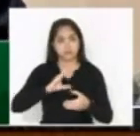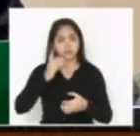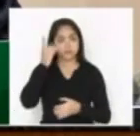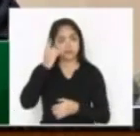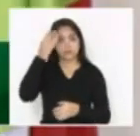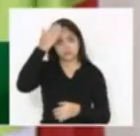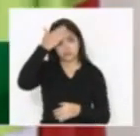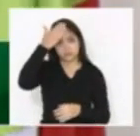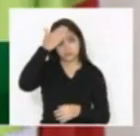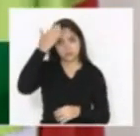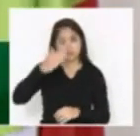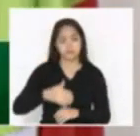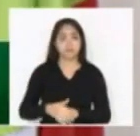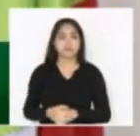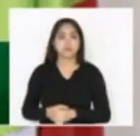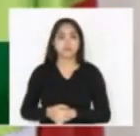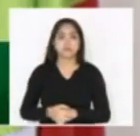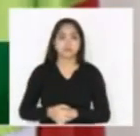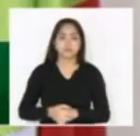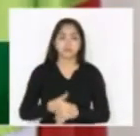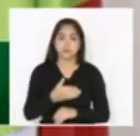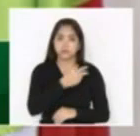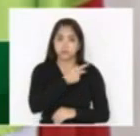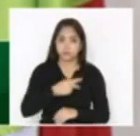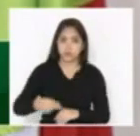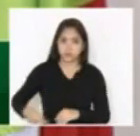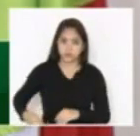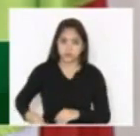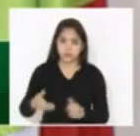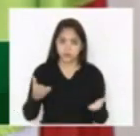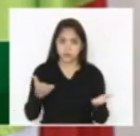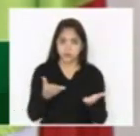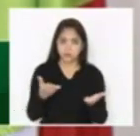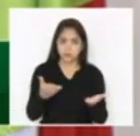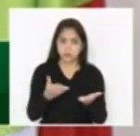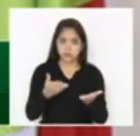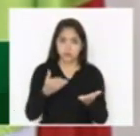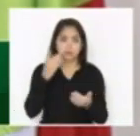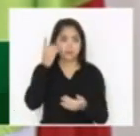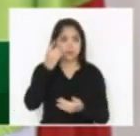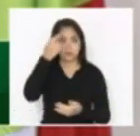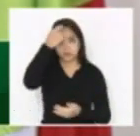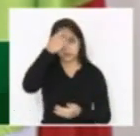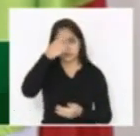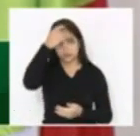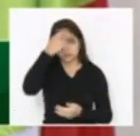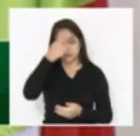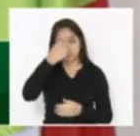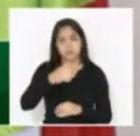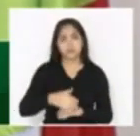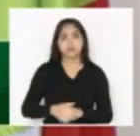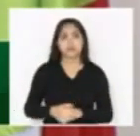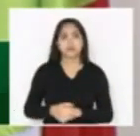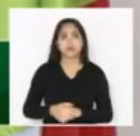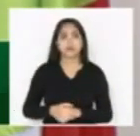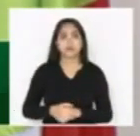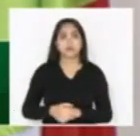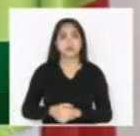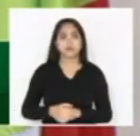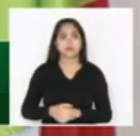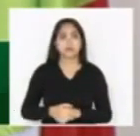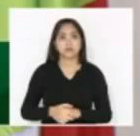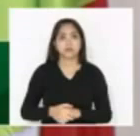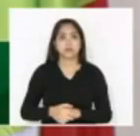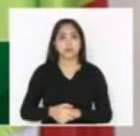Aguiar. Senhor presidente, em exercício, Maurício Scudlark, poucas pessoas acertam o